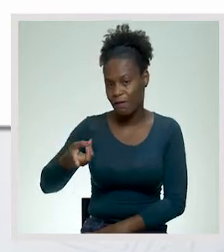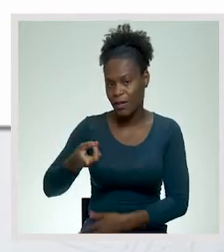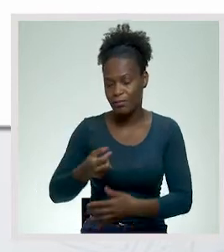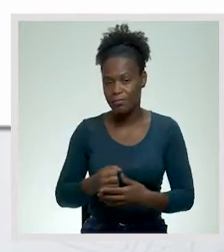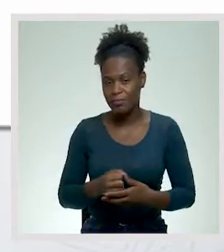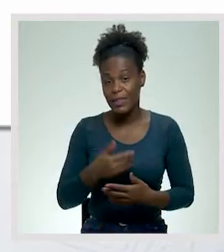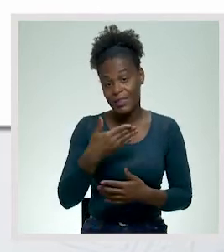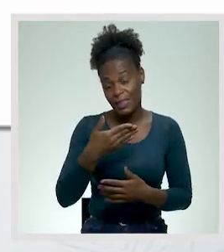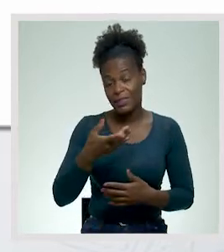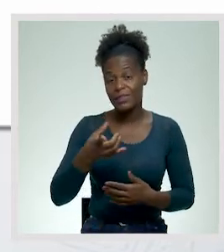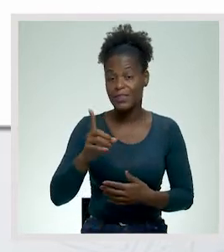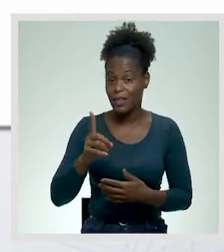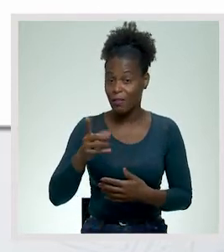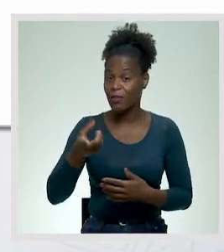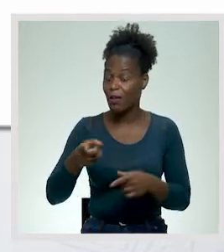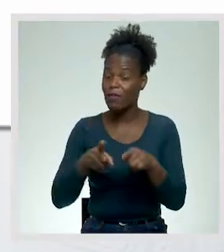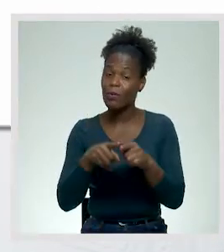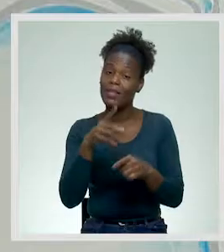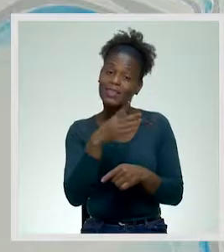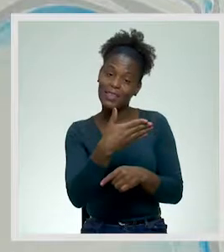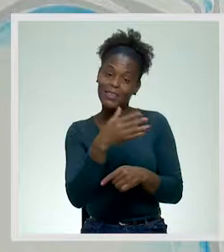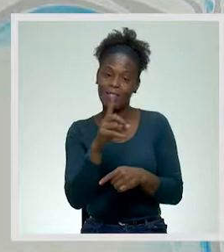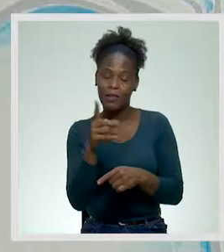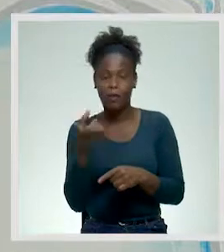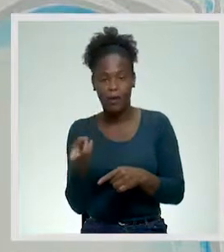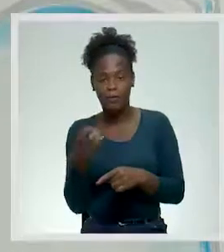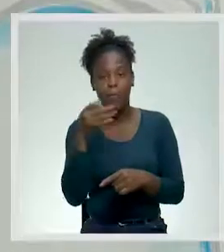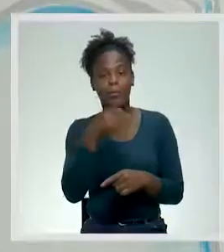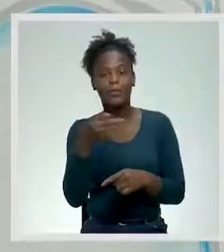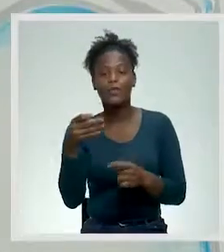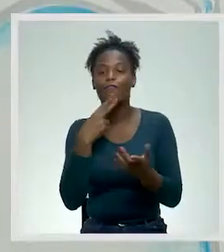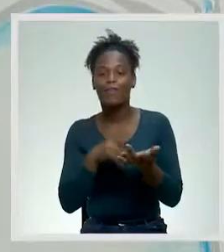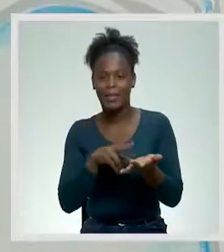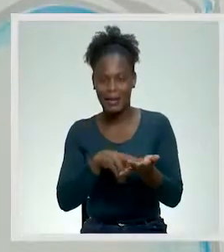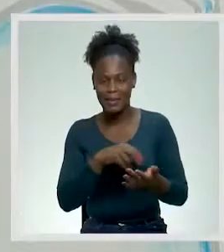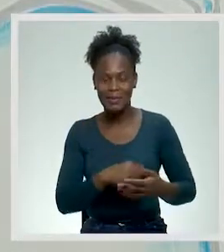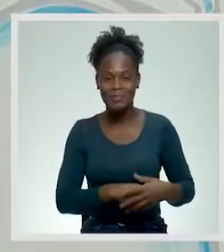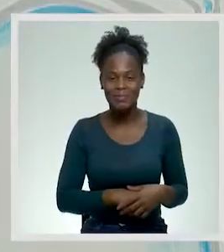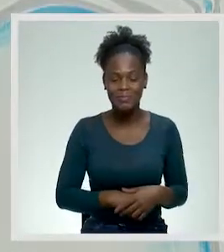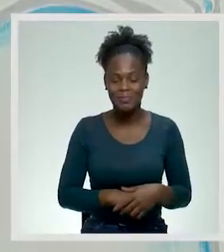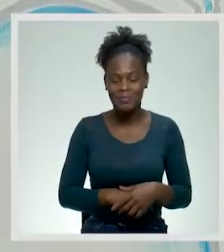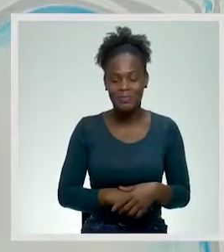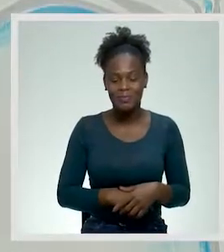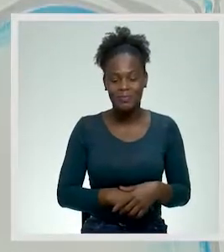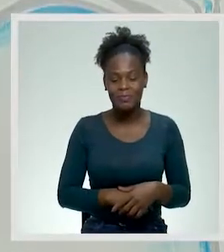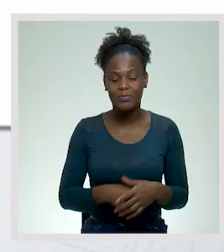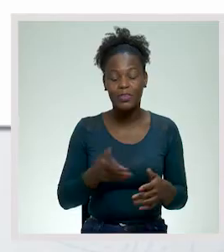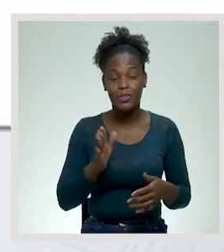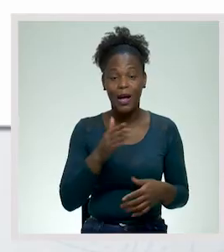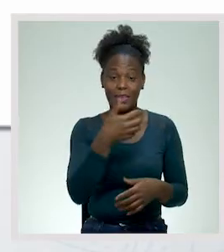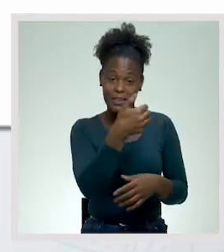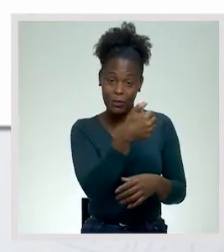E 169 é igual a 169. Proposição verdadeira. Logo,